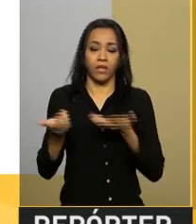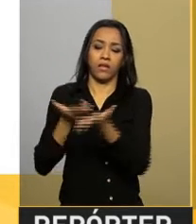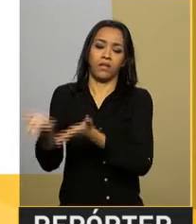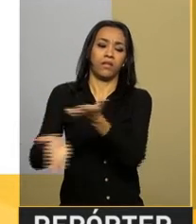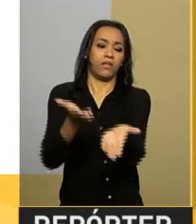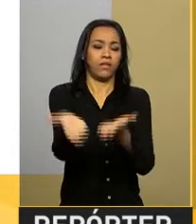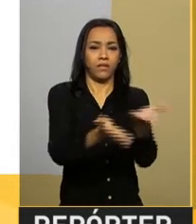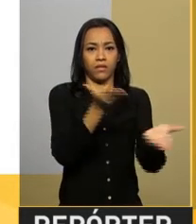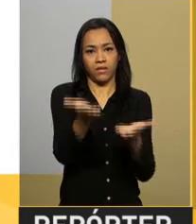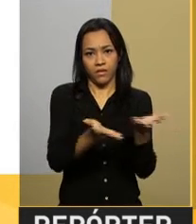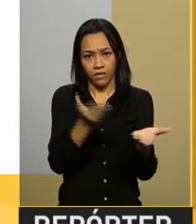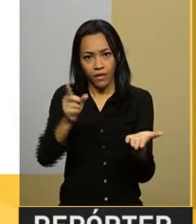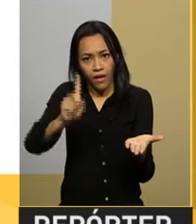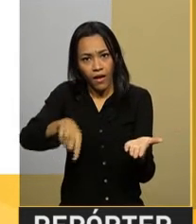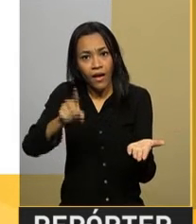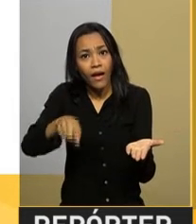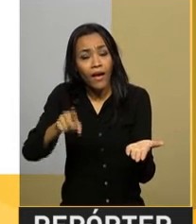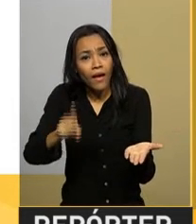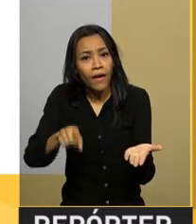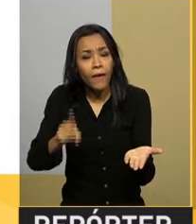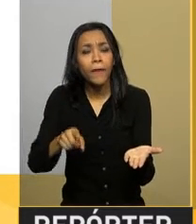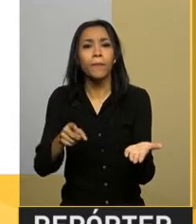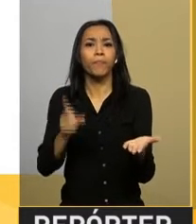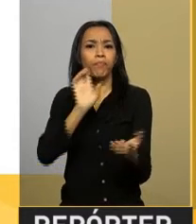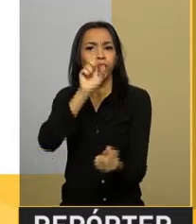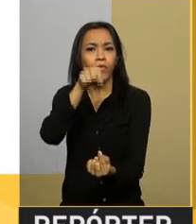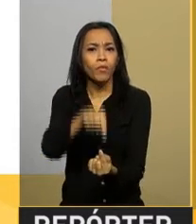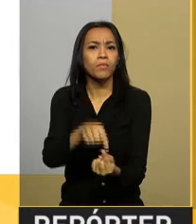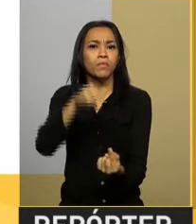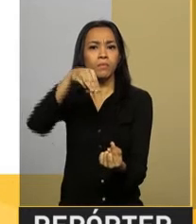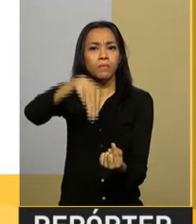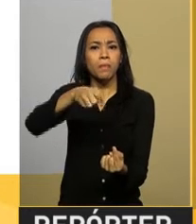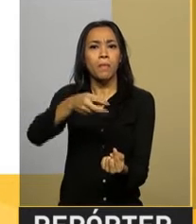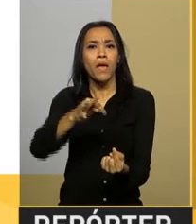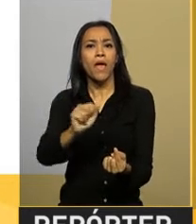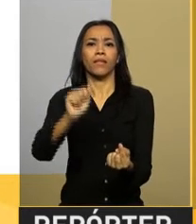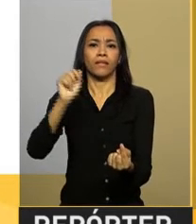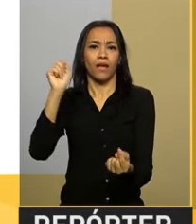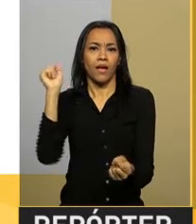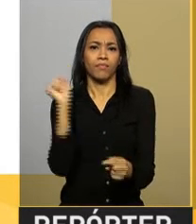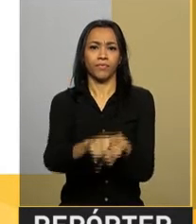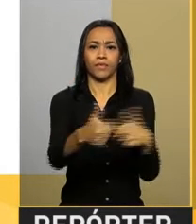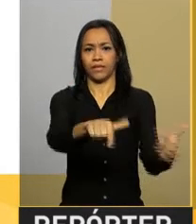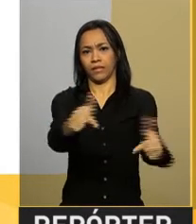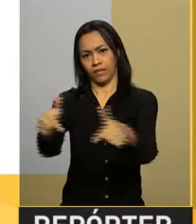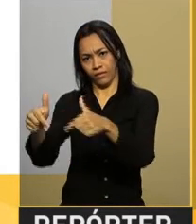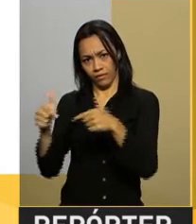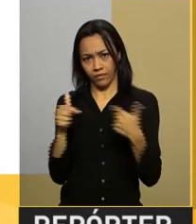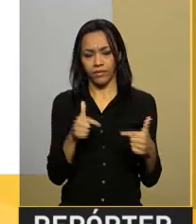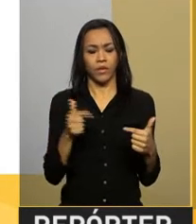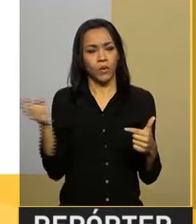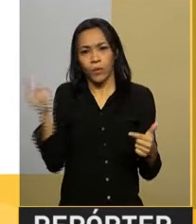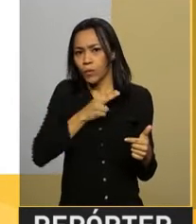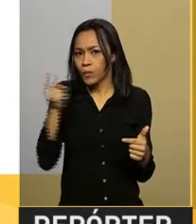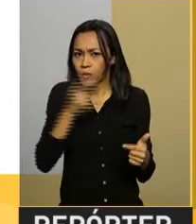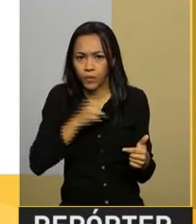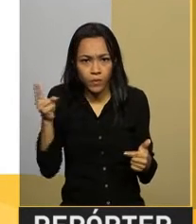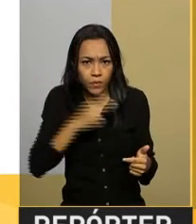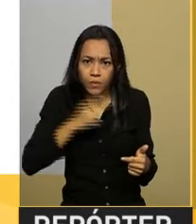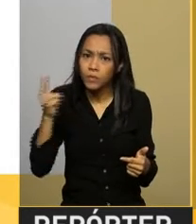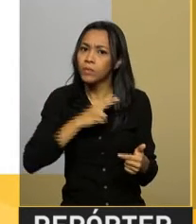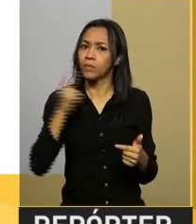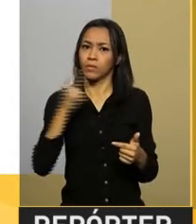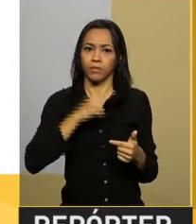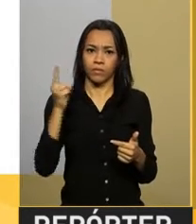serviço é o subproduto, porque o objetivo, a meta, é gerar emprego. Nós precisamos urgentemente